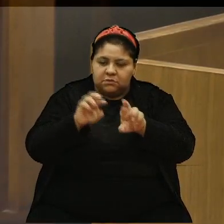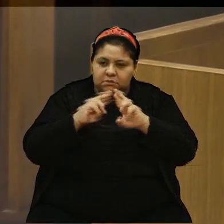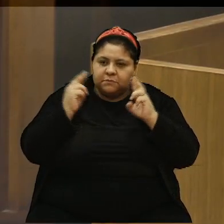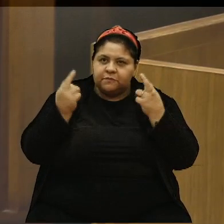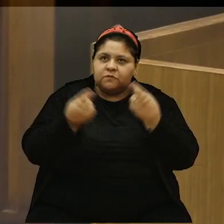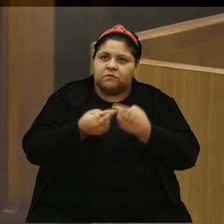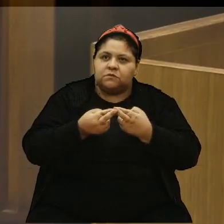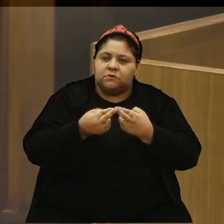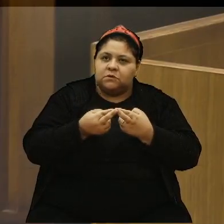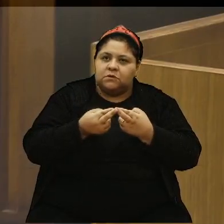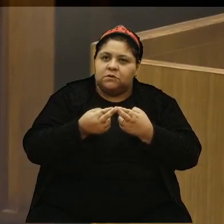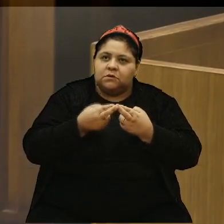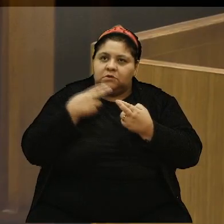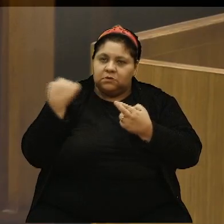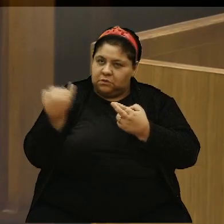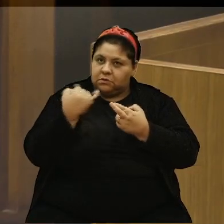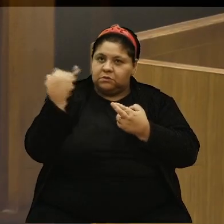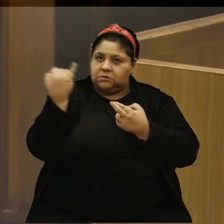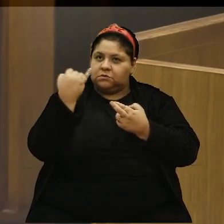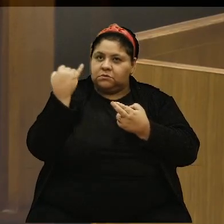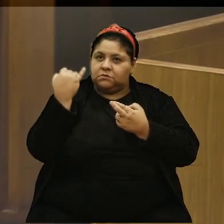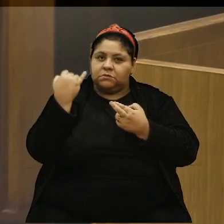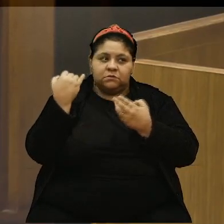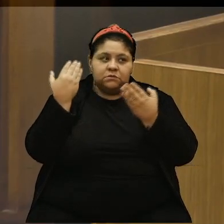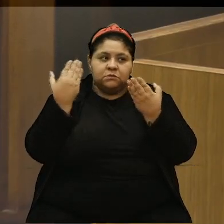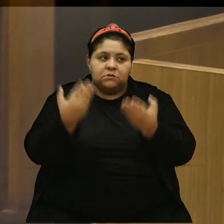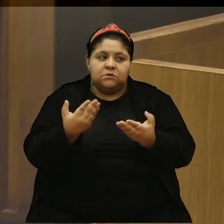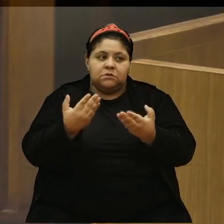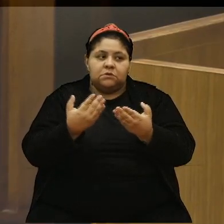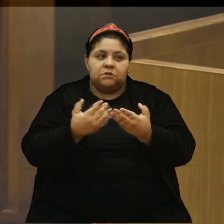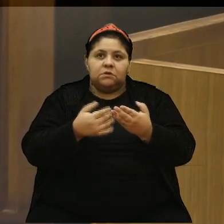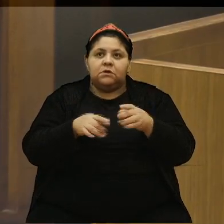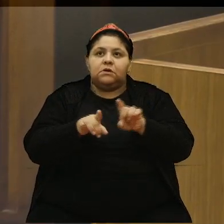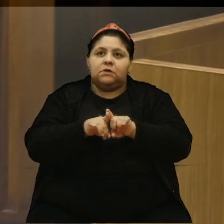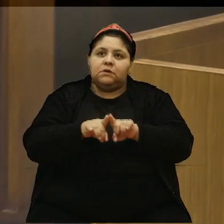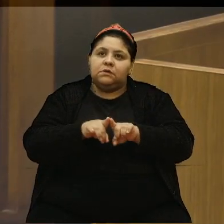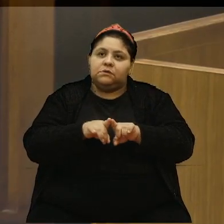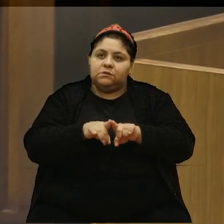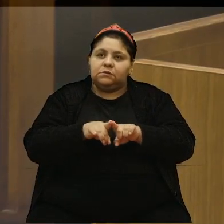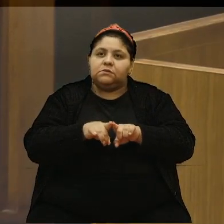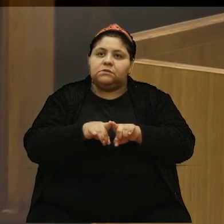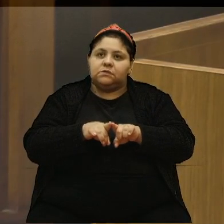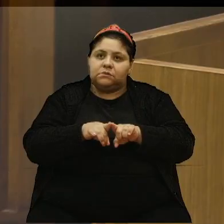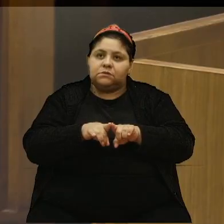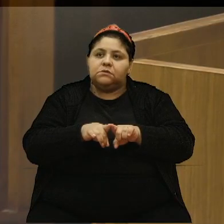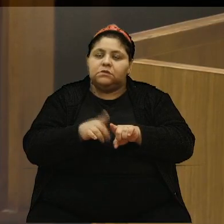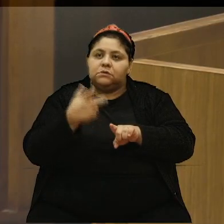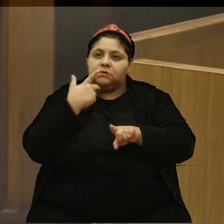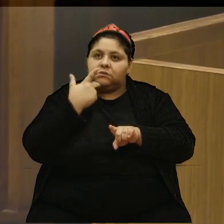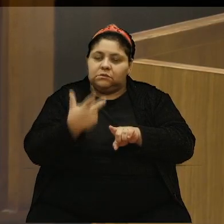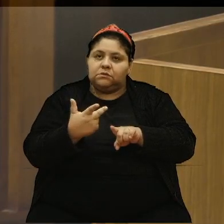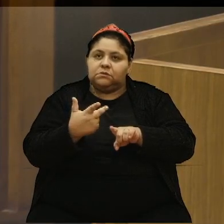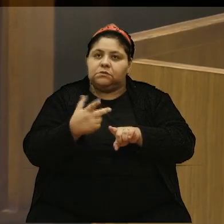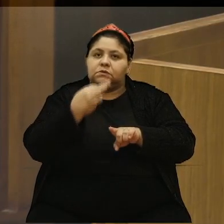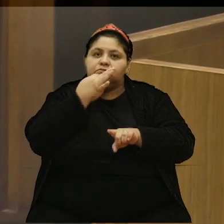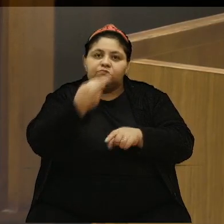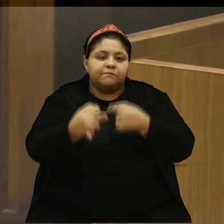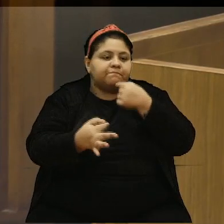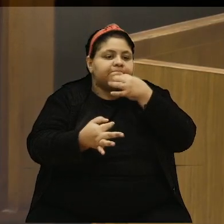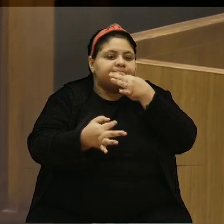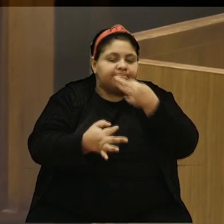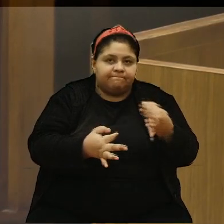reuniões. É importante que os senhores e as senhoras vão nessas reuniões e falem, né, as opiniões de